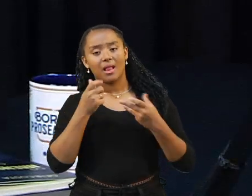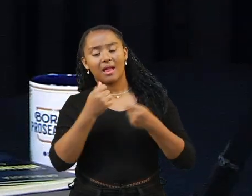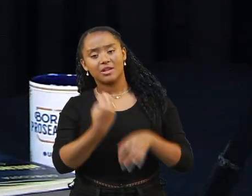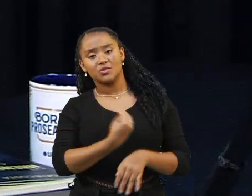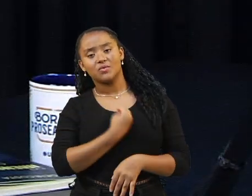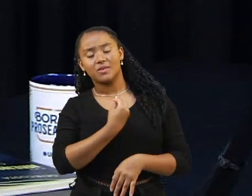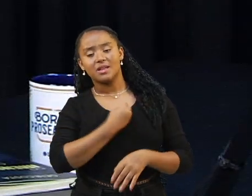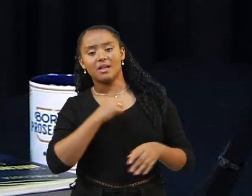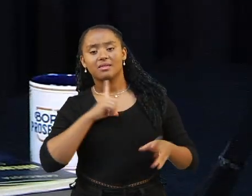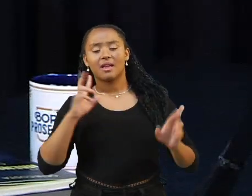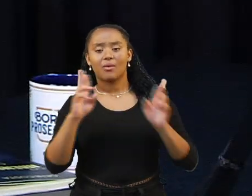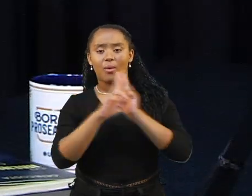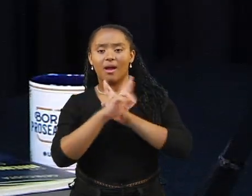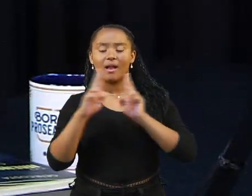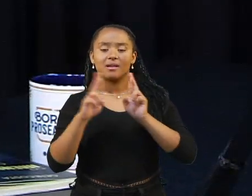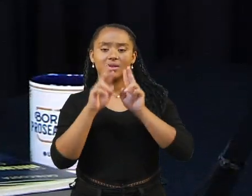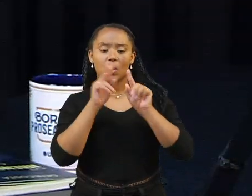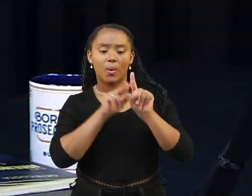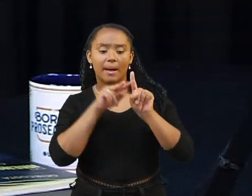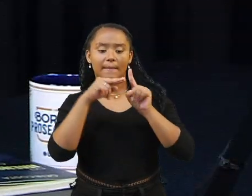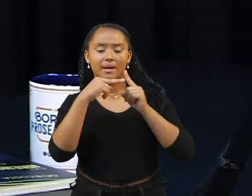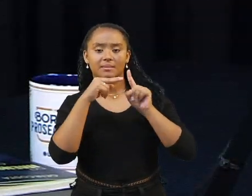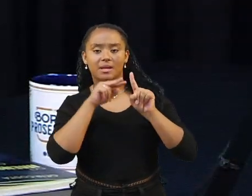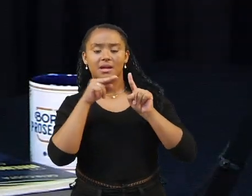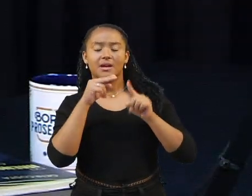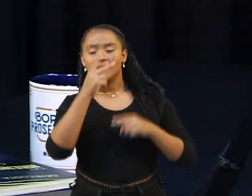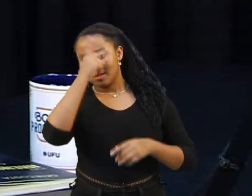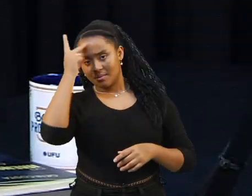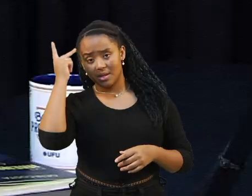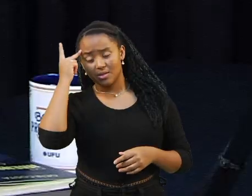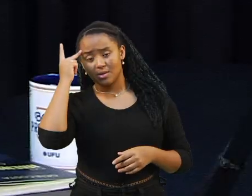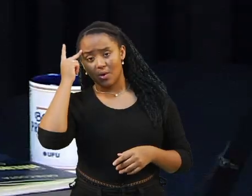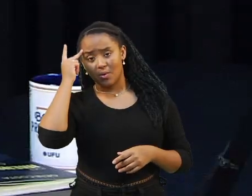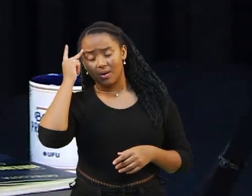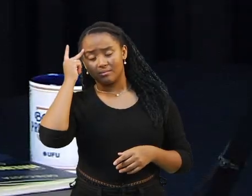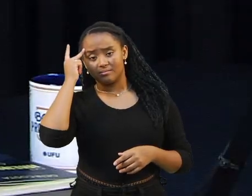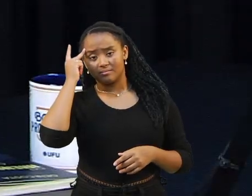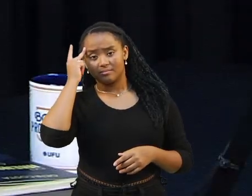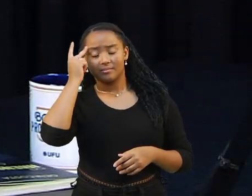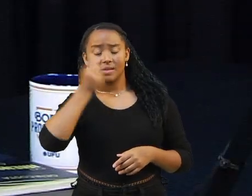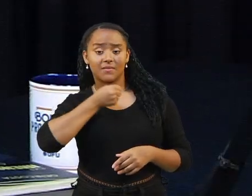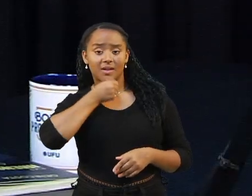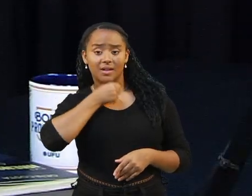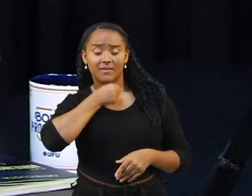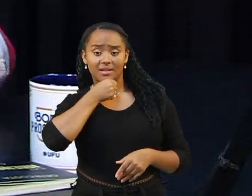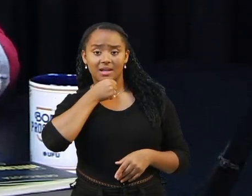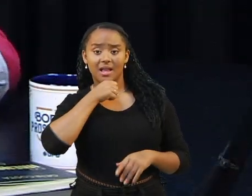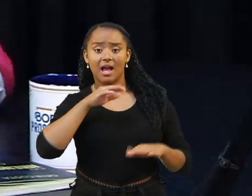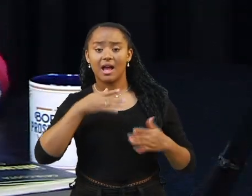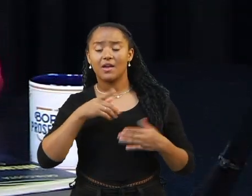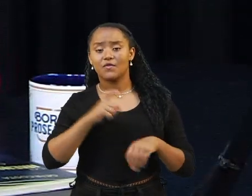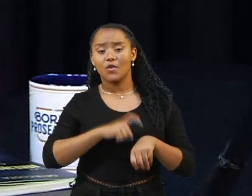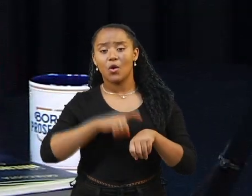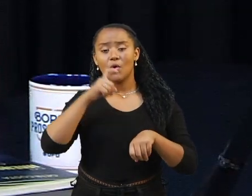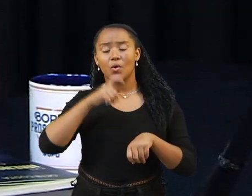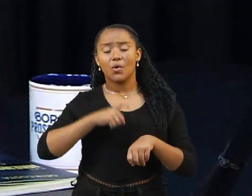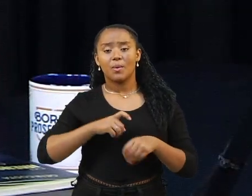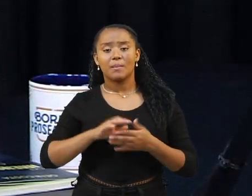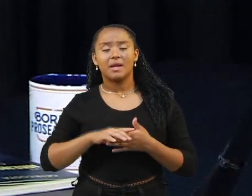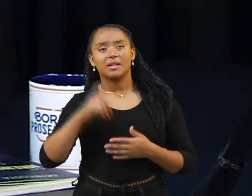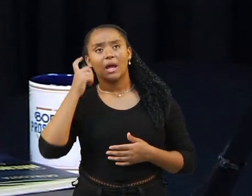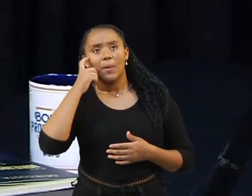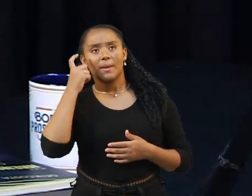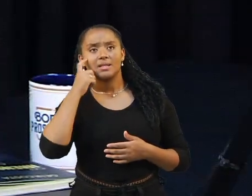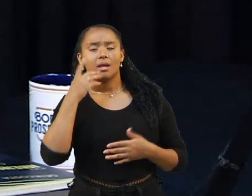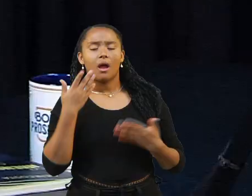ver com a percepção da pessoa envelhecendo. E aí foi a hora que eu falei, bom,